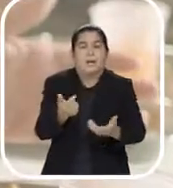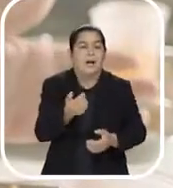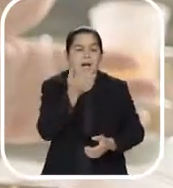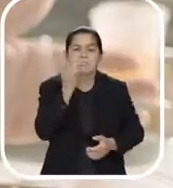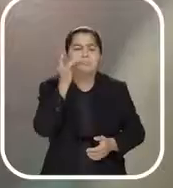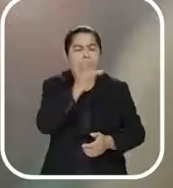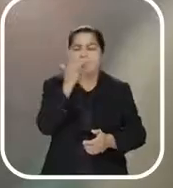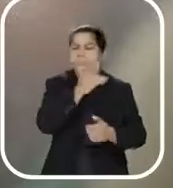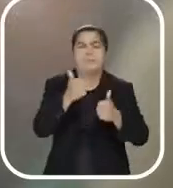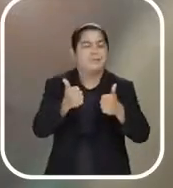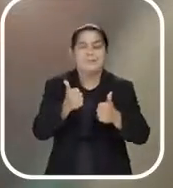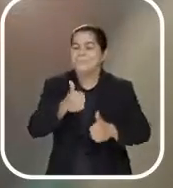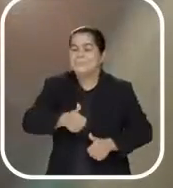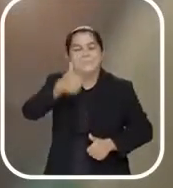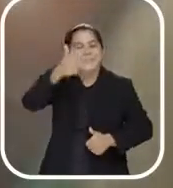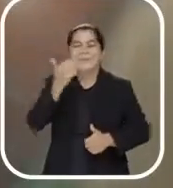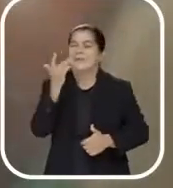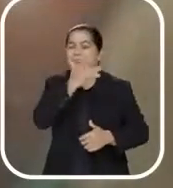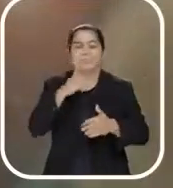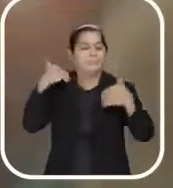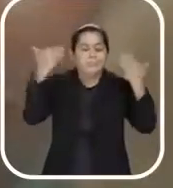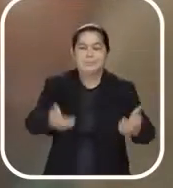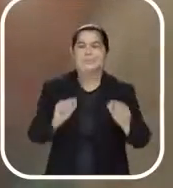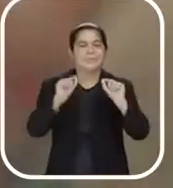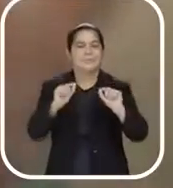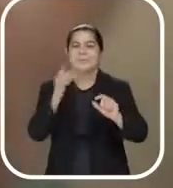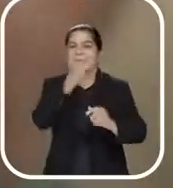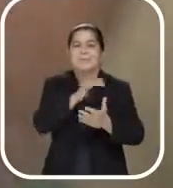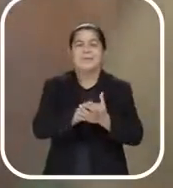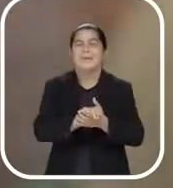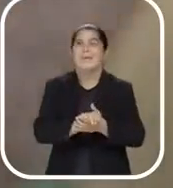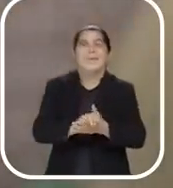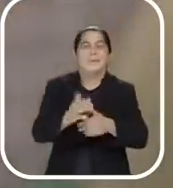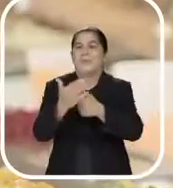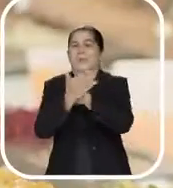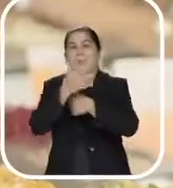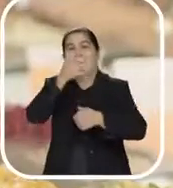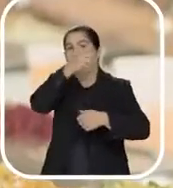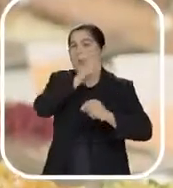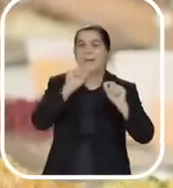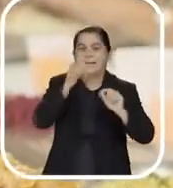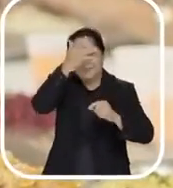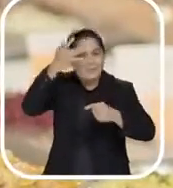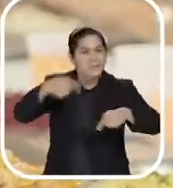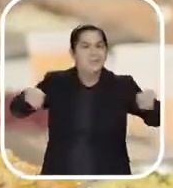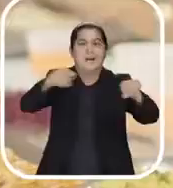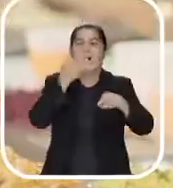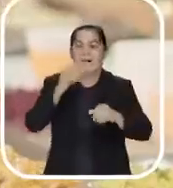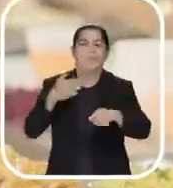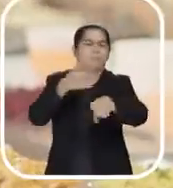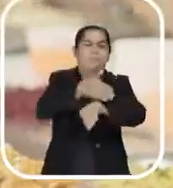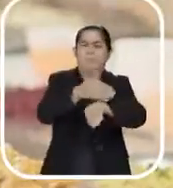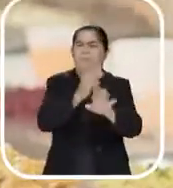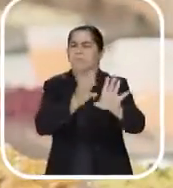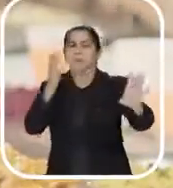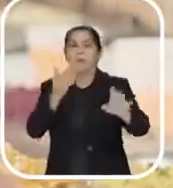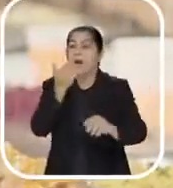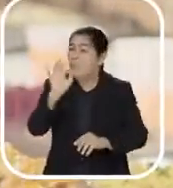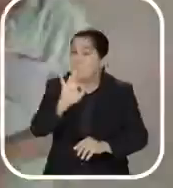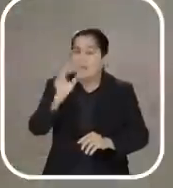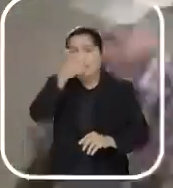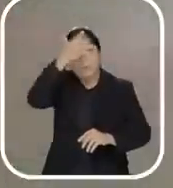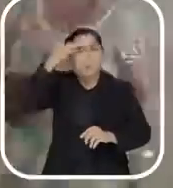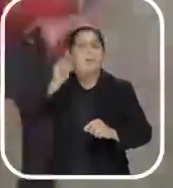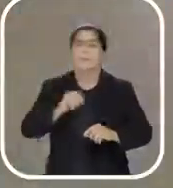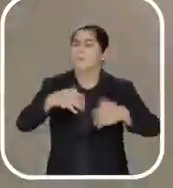ninguém tem, né? Que essa comida aqui é excelente, foi a melhor comida que eu comi até hoje. É a salvação de milhares de pessoas que